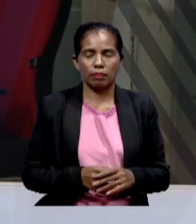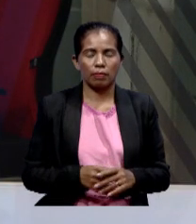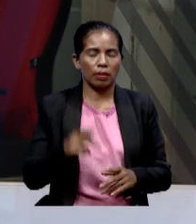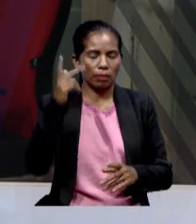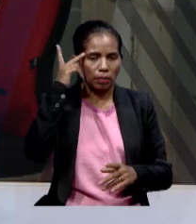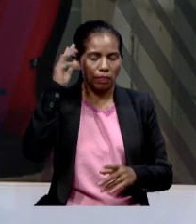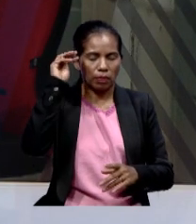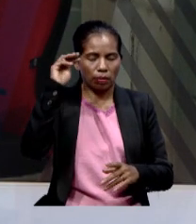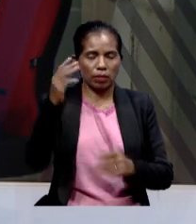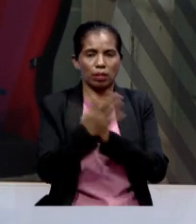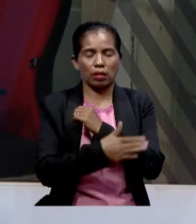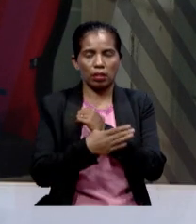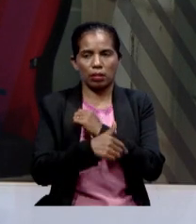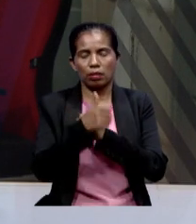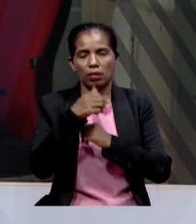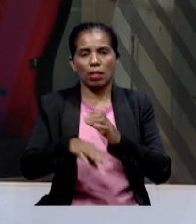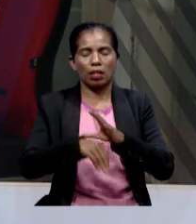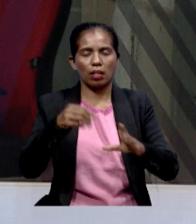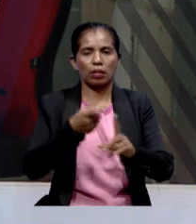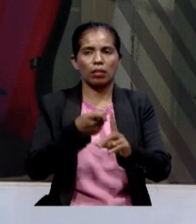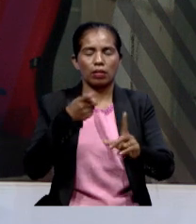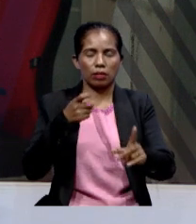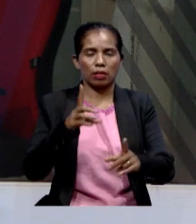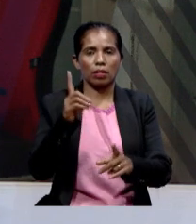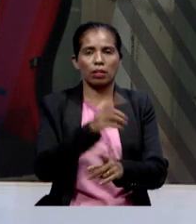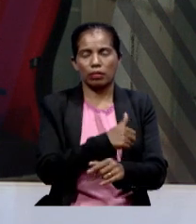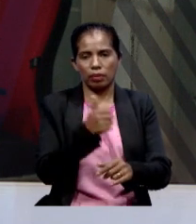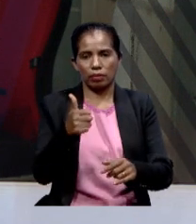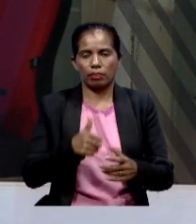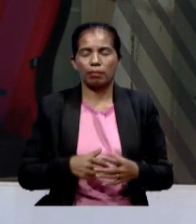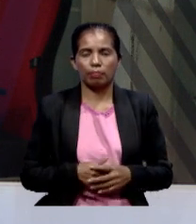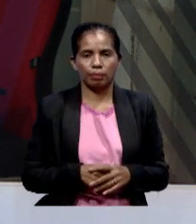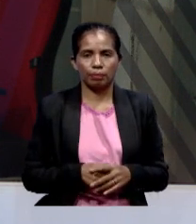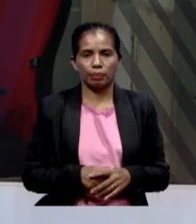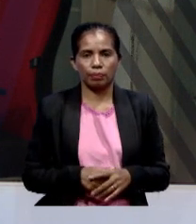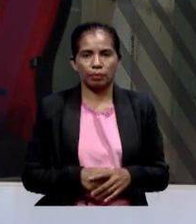Primeiro-Ministro do Reino Unido, Boris Johnson, resigna Ana Fuente Cadaballo.